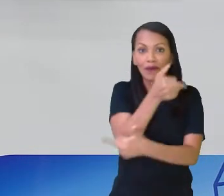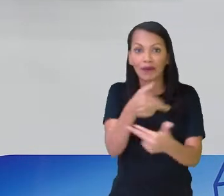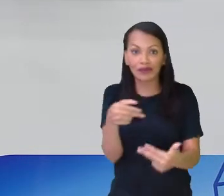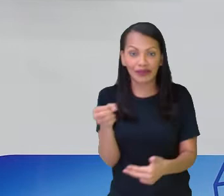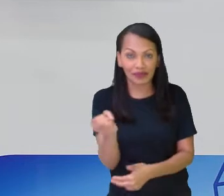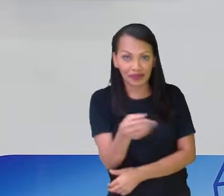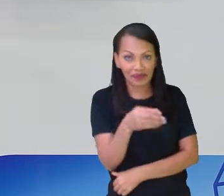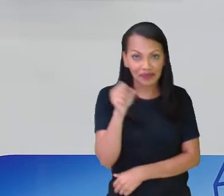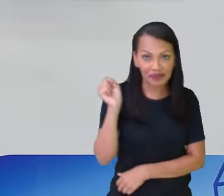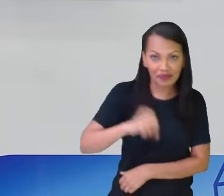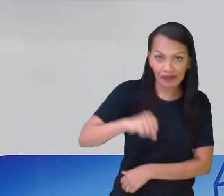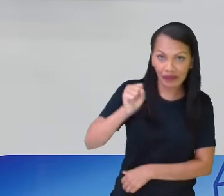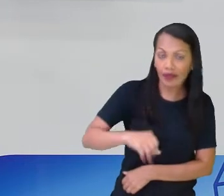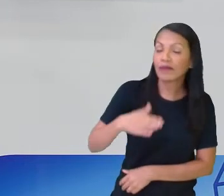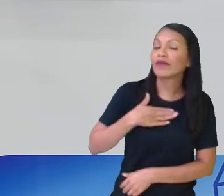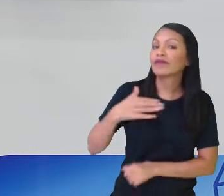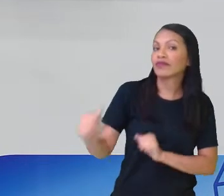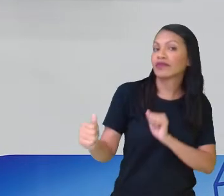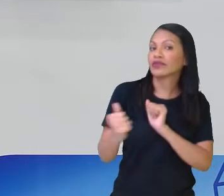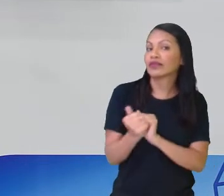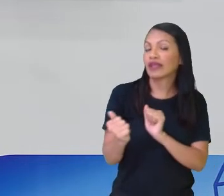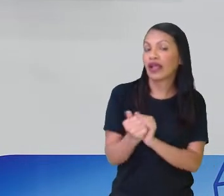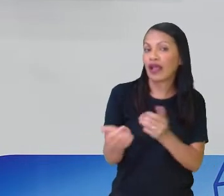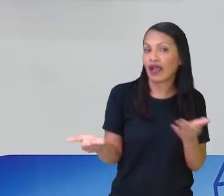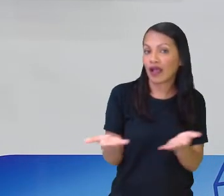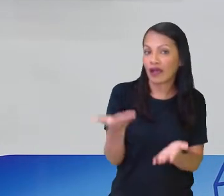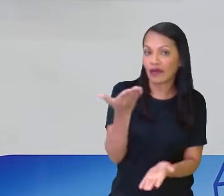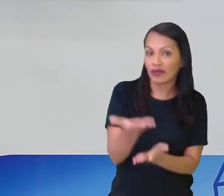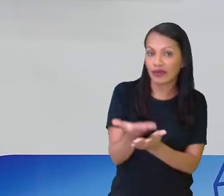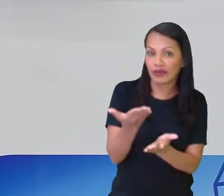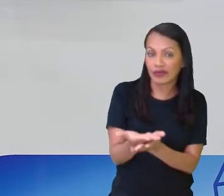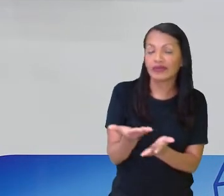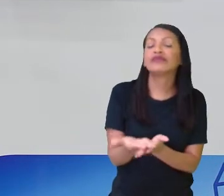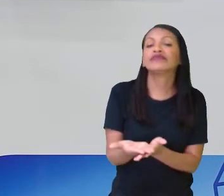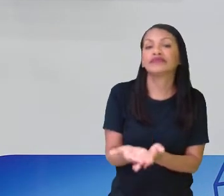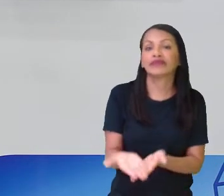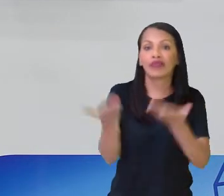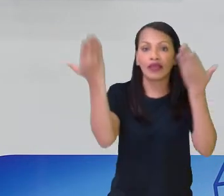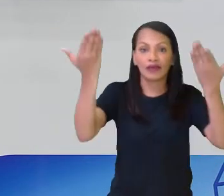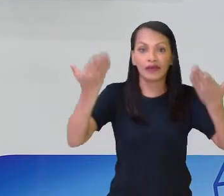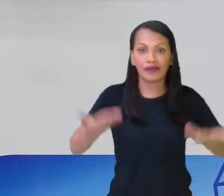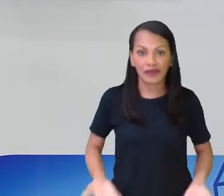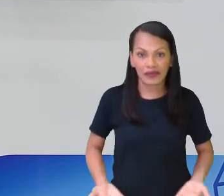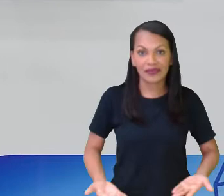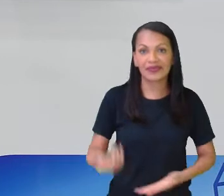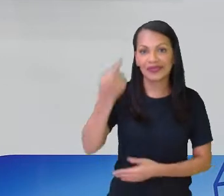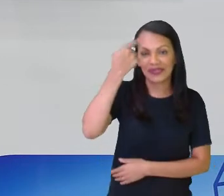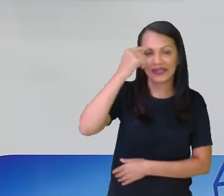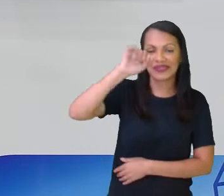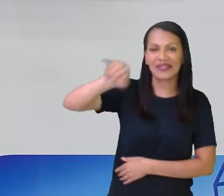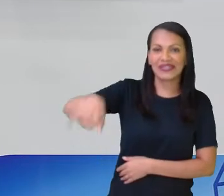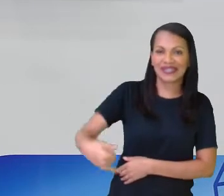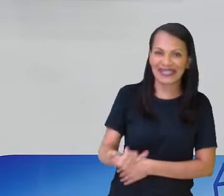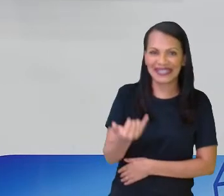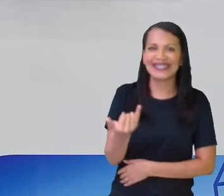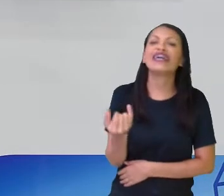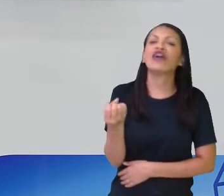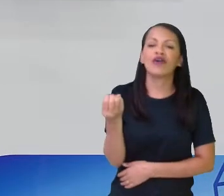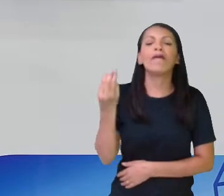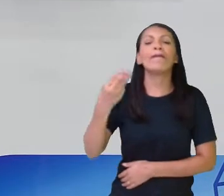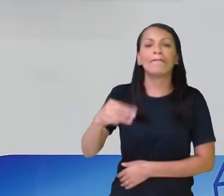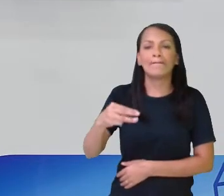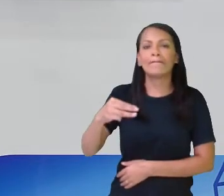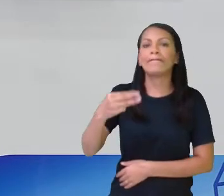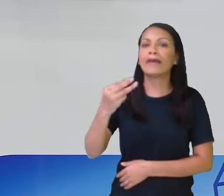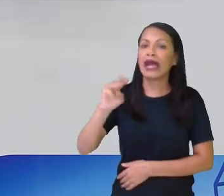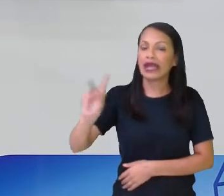isso mesmo. Para me ajudar na aula de hoje, está aqui a nossa querida Jéssica. Eu ia dizer Maria Helena porque ela estava anterior, mas é